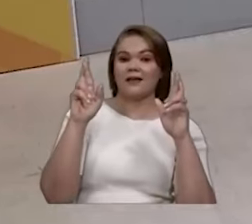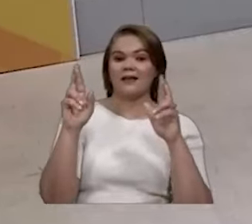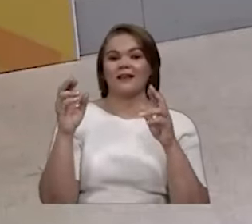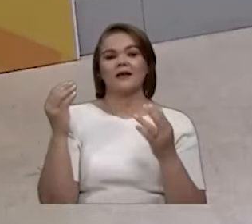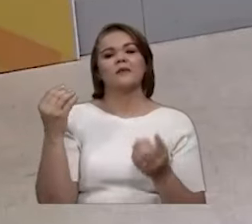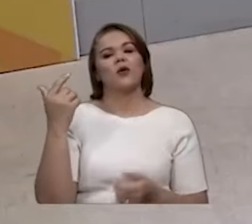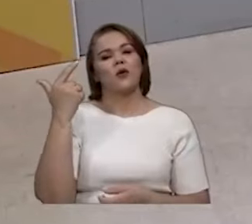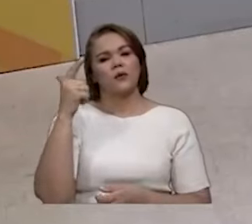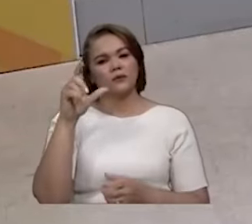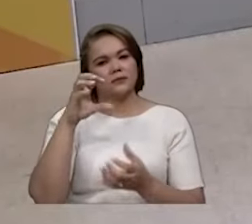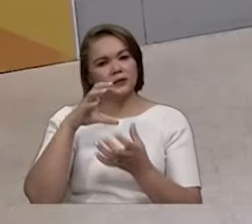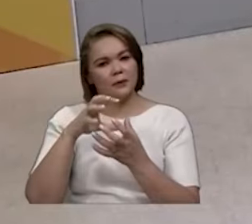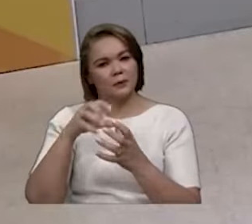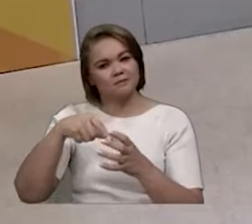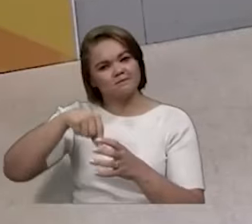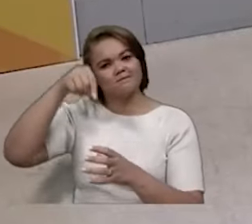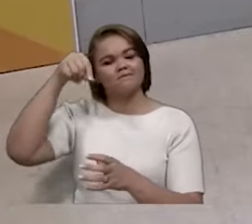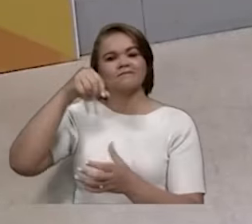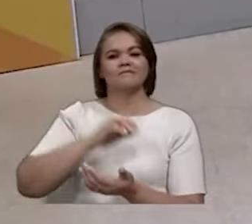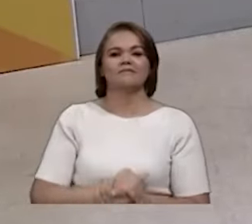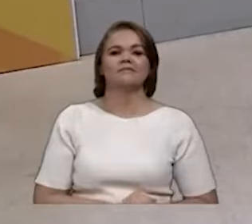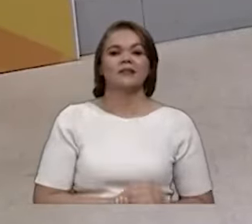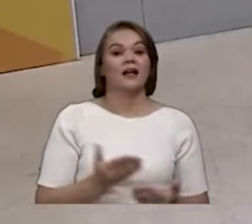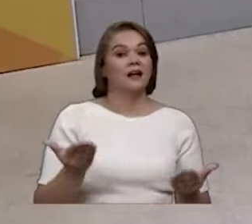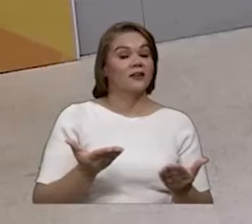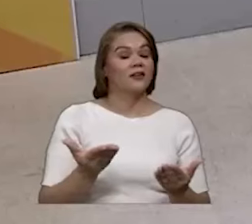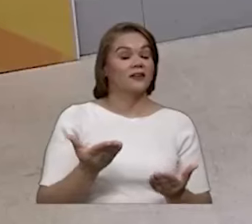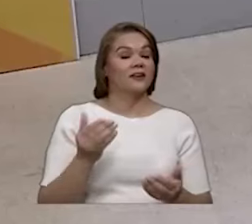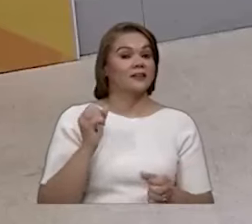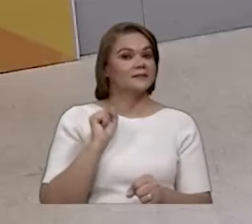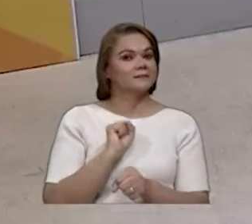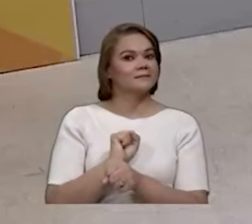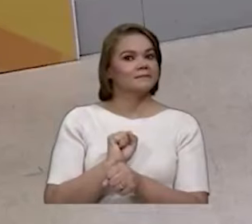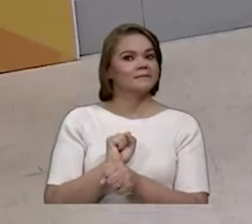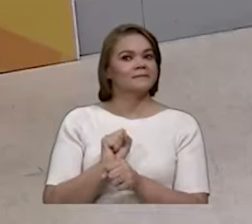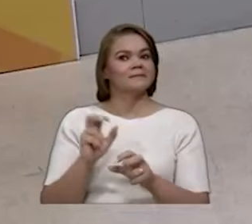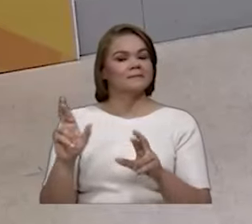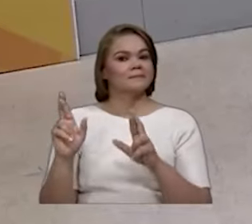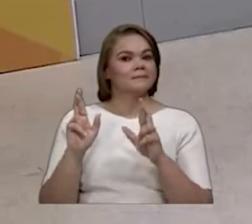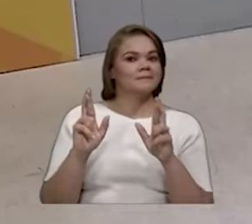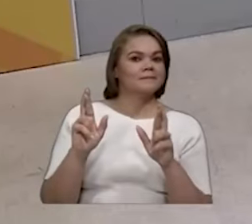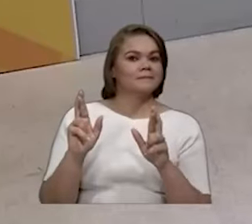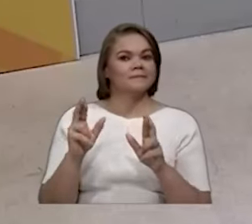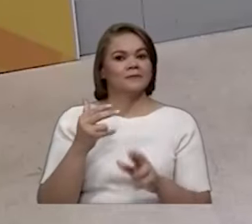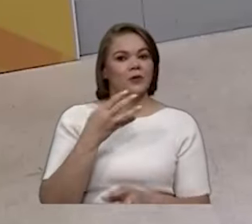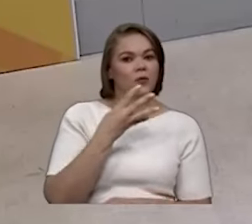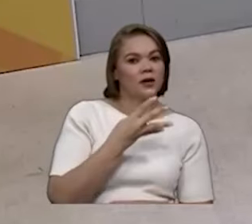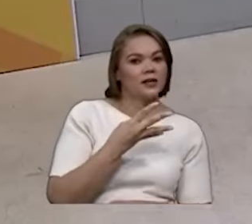Clarinha. Ih, será que agora? Será que é o